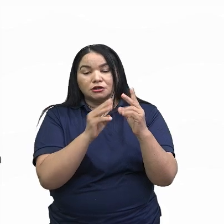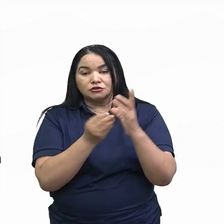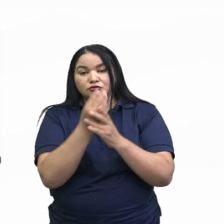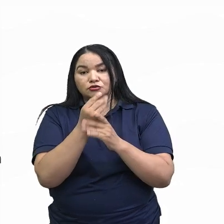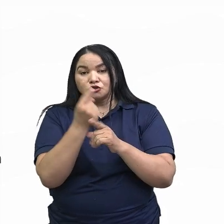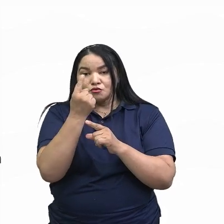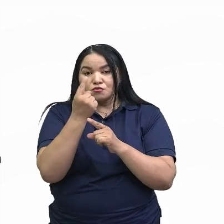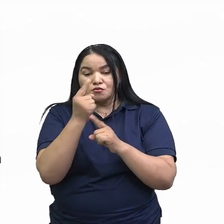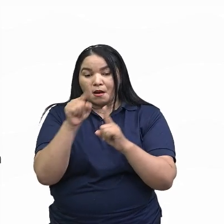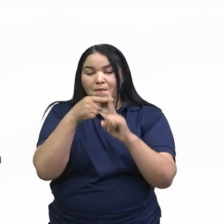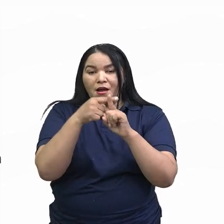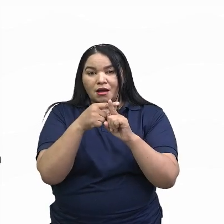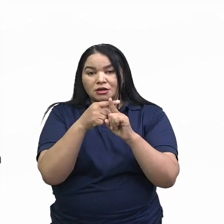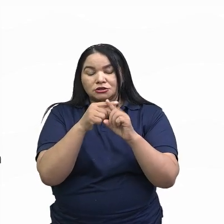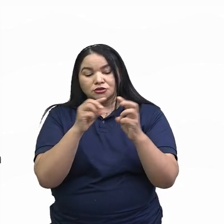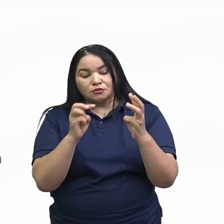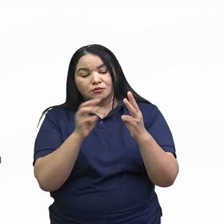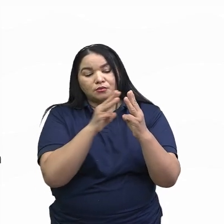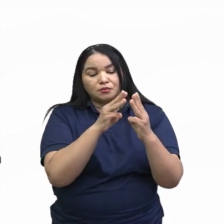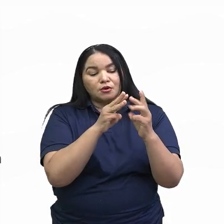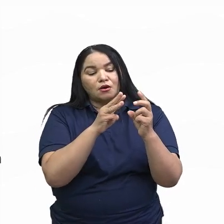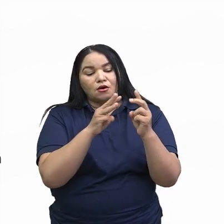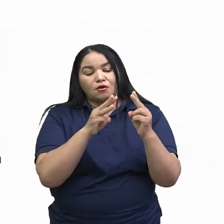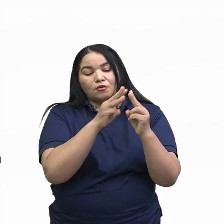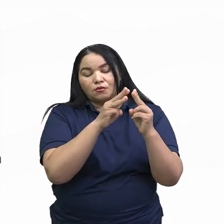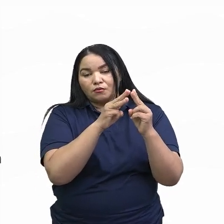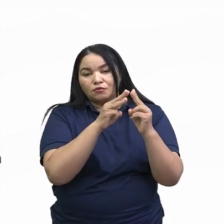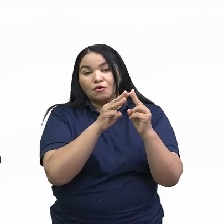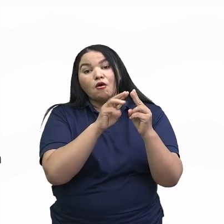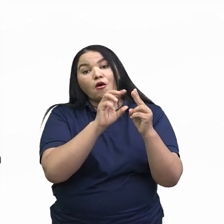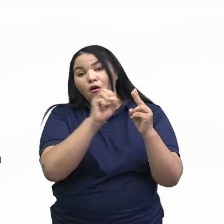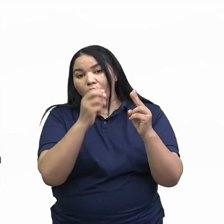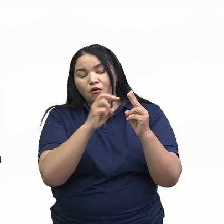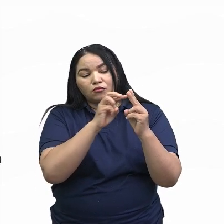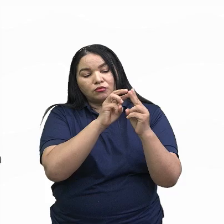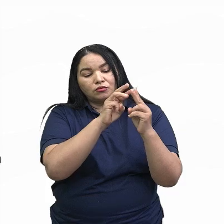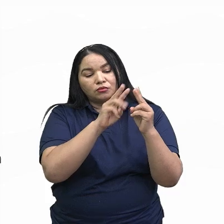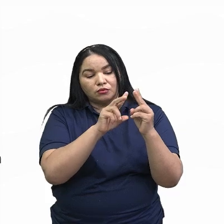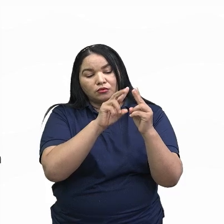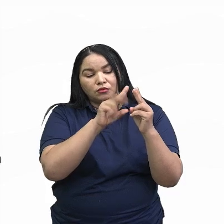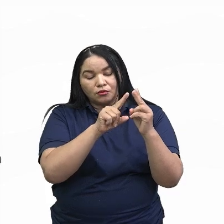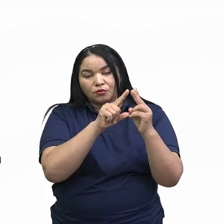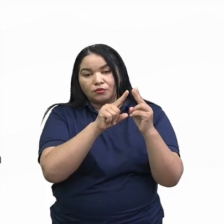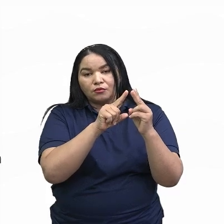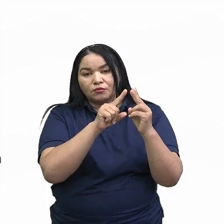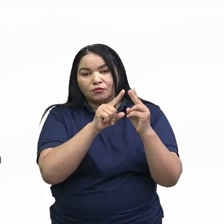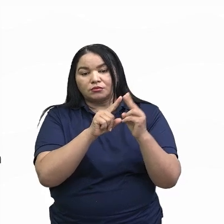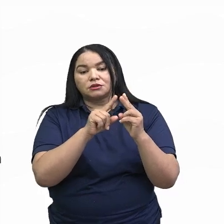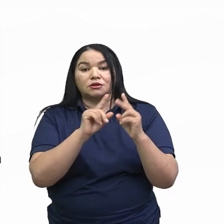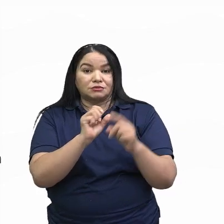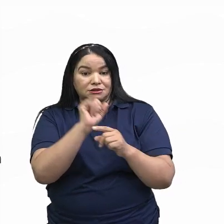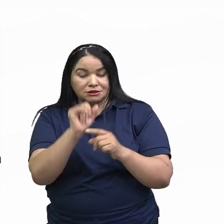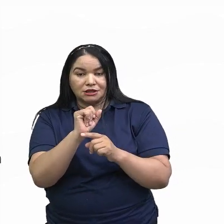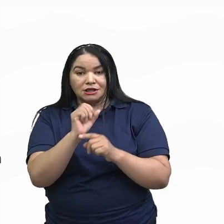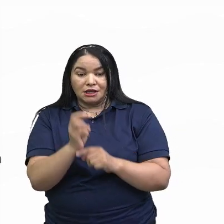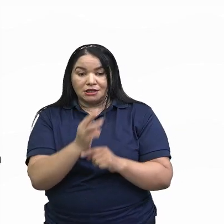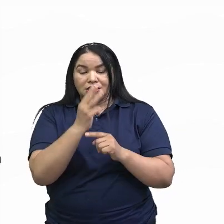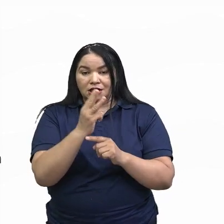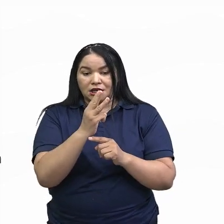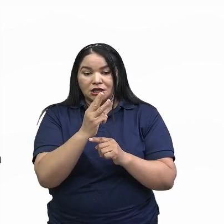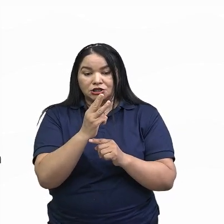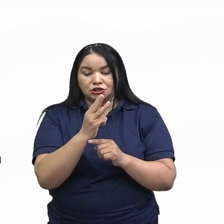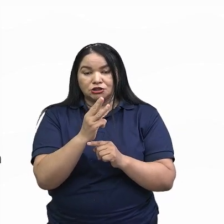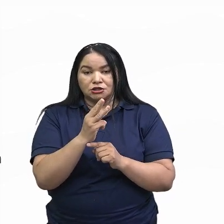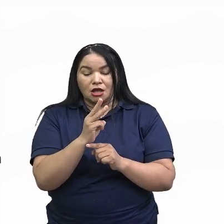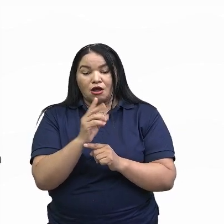de desaparecer, acontece uma mutação, acontece uma variação. Nesse caso, quando aparecem 3 lá no